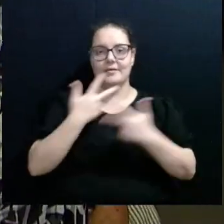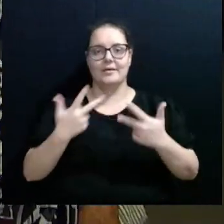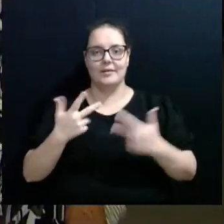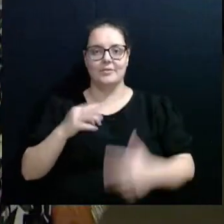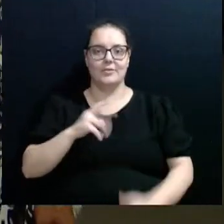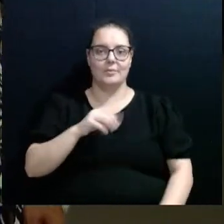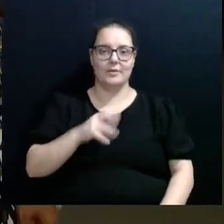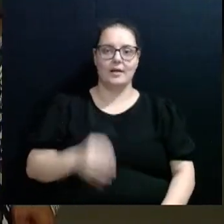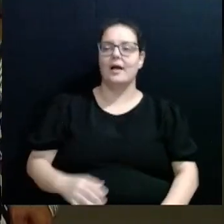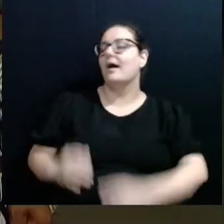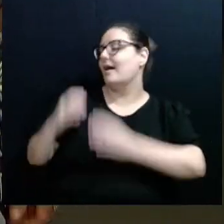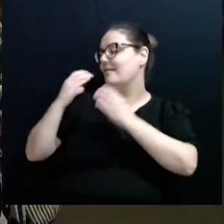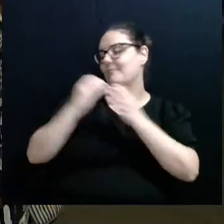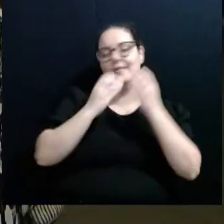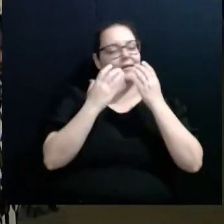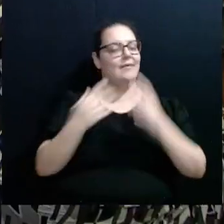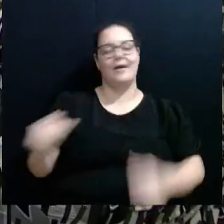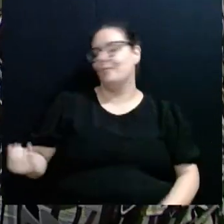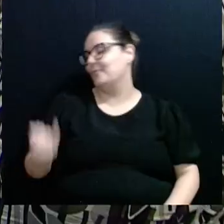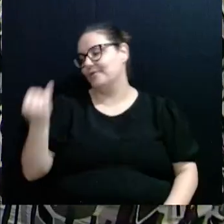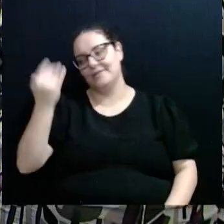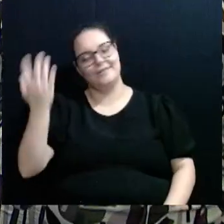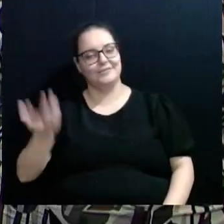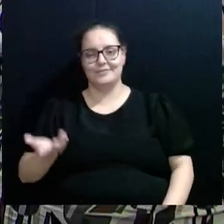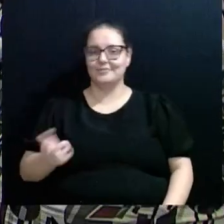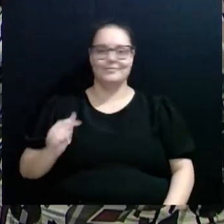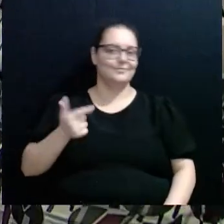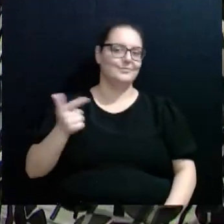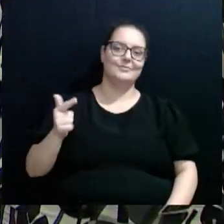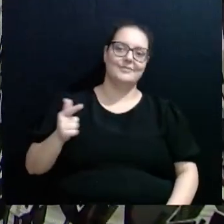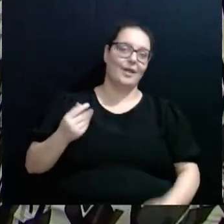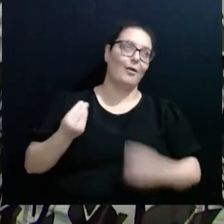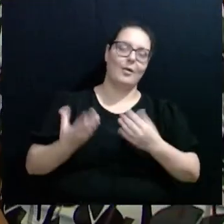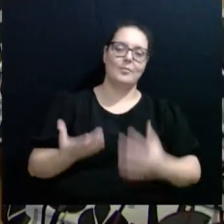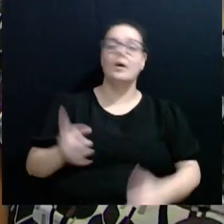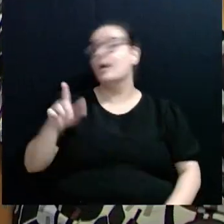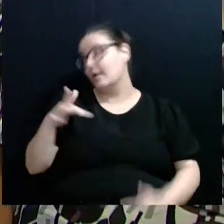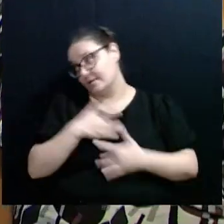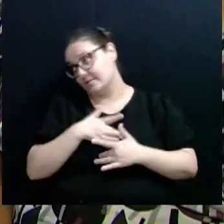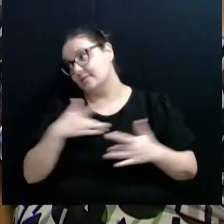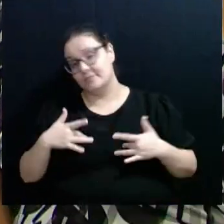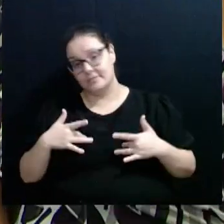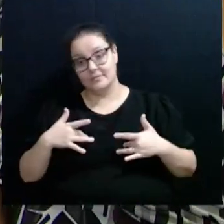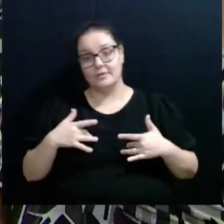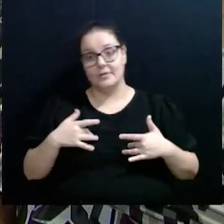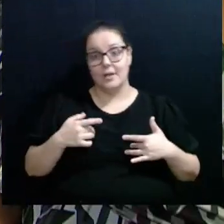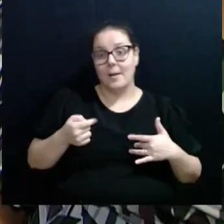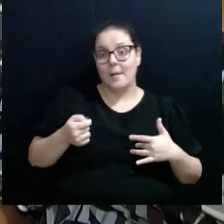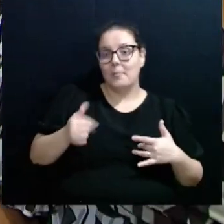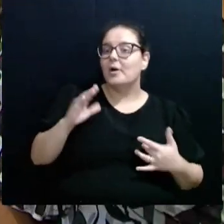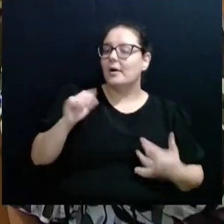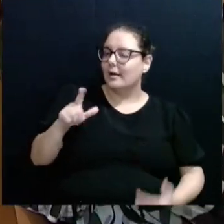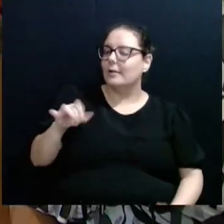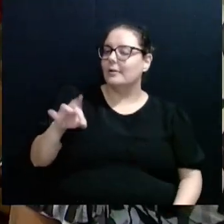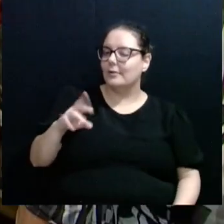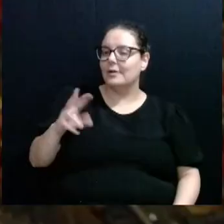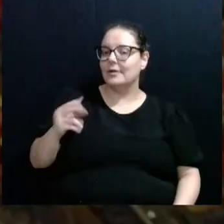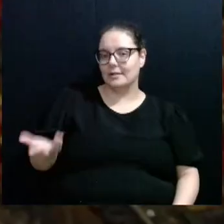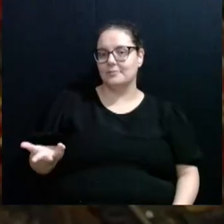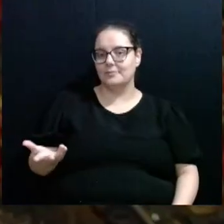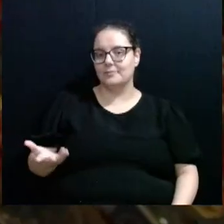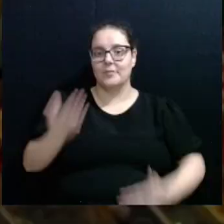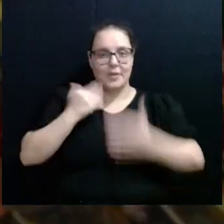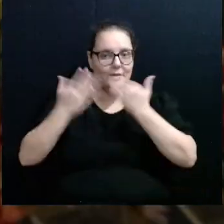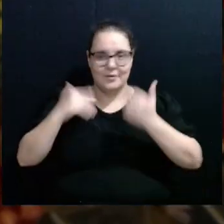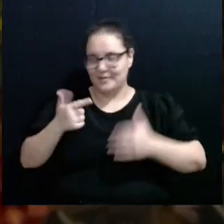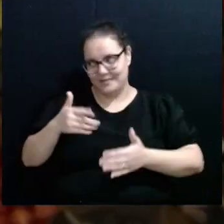é indispensável, tem que ter. É saudável, poucas calorias, né? A gente pode comer sem limitações.